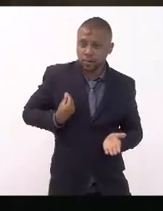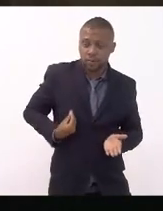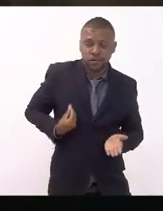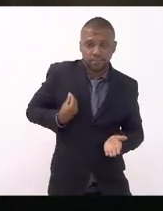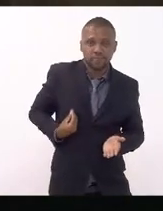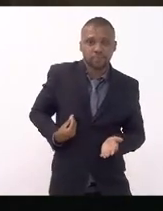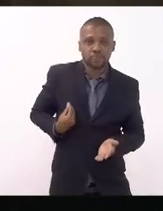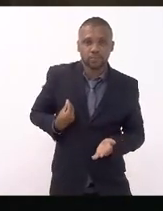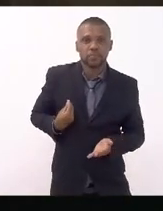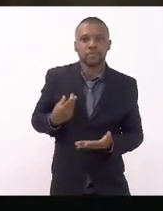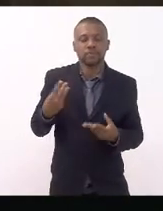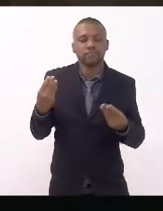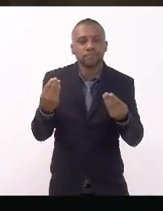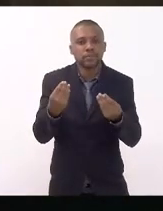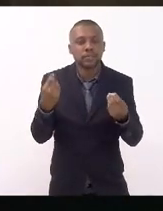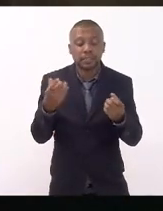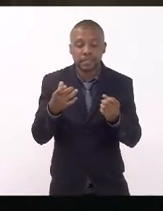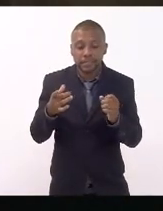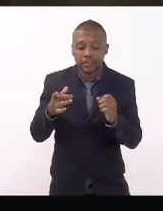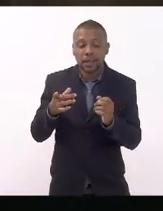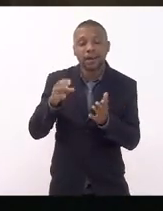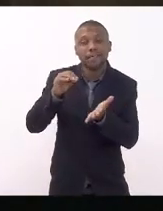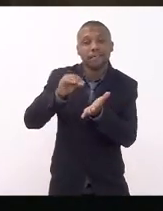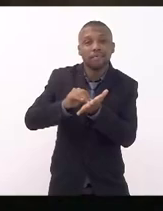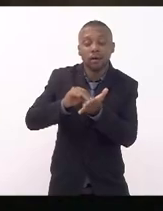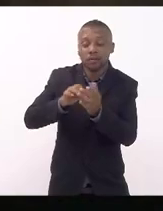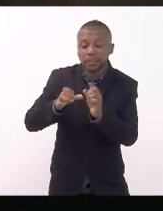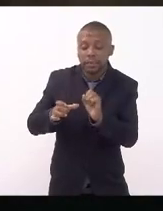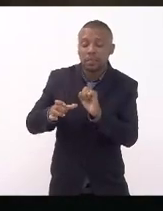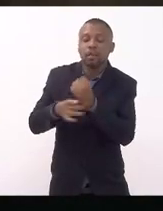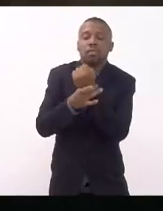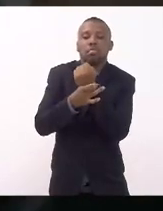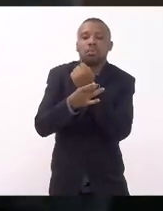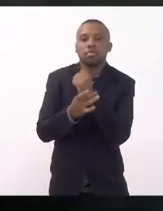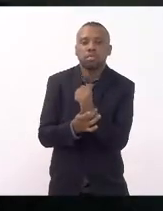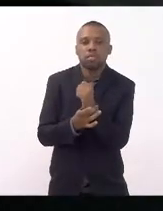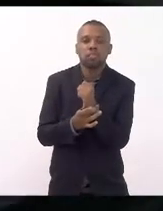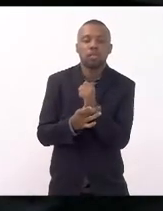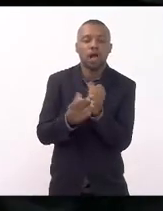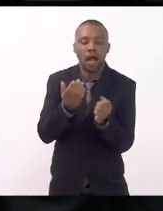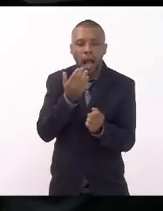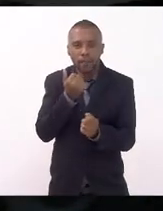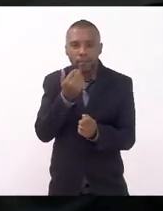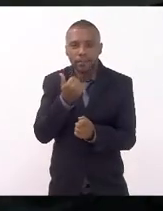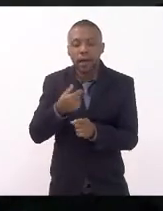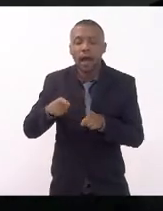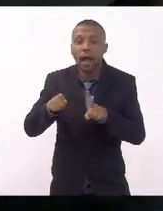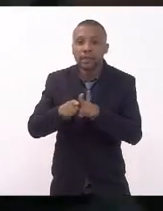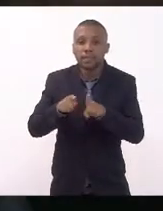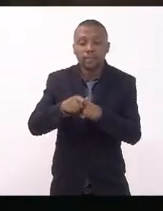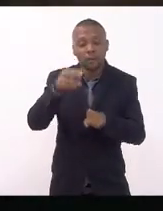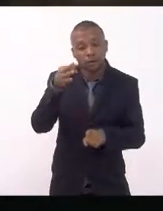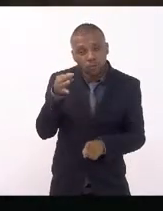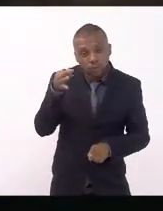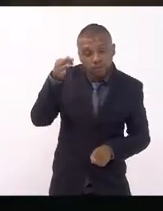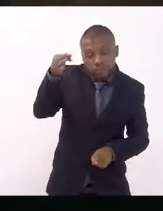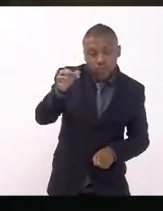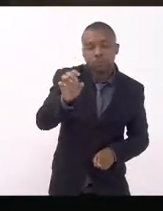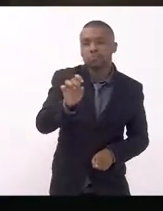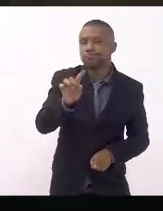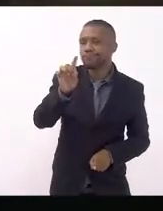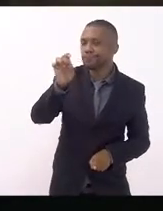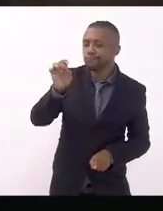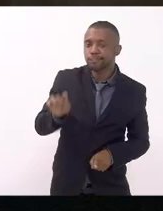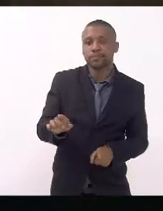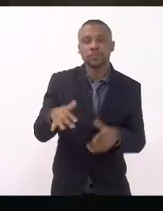em insegurança alimentar e incertezas. Então, deixar aqui, nós